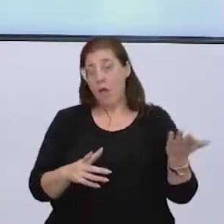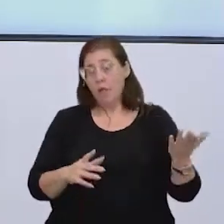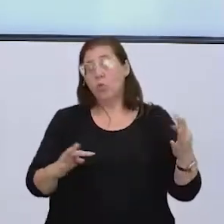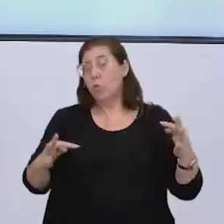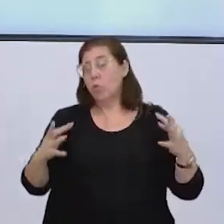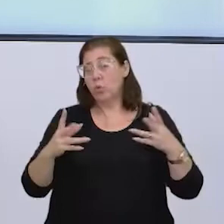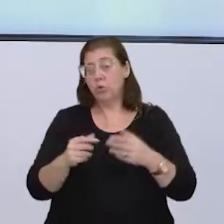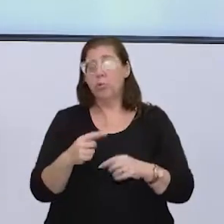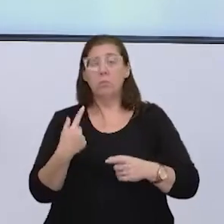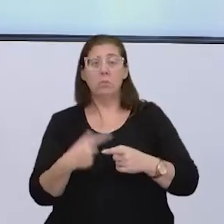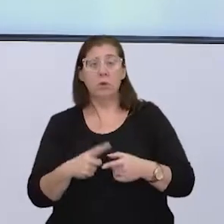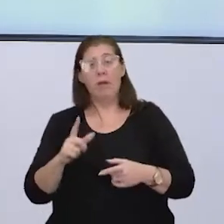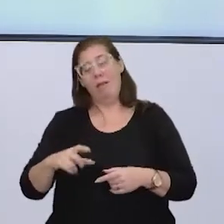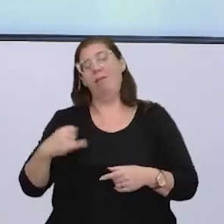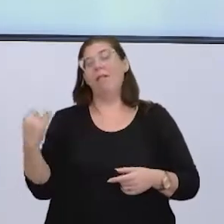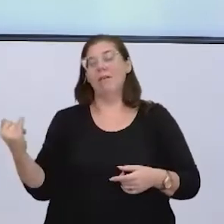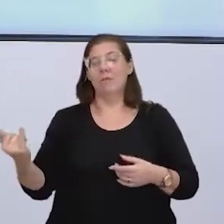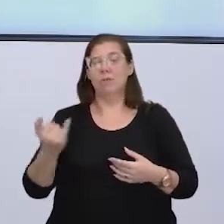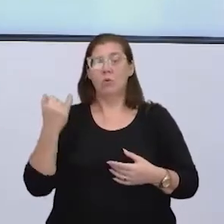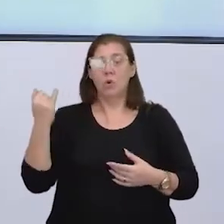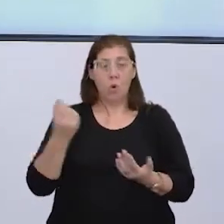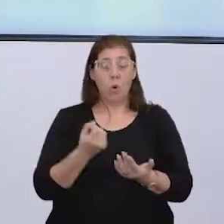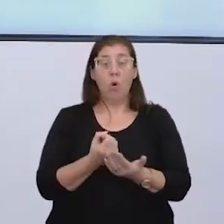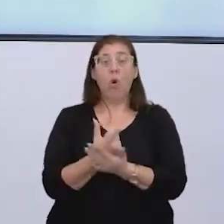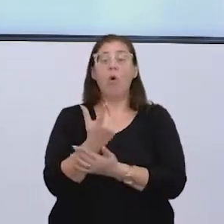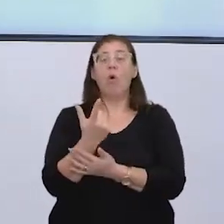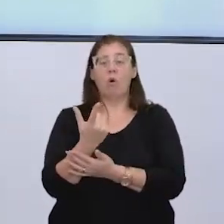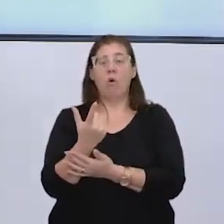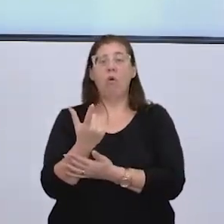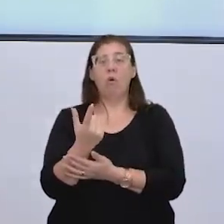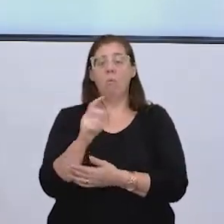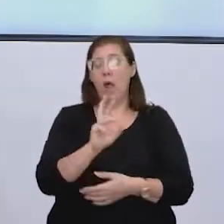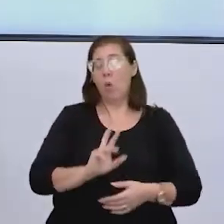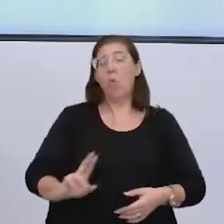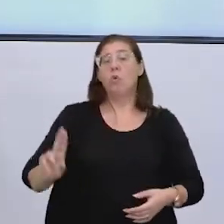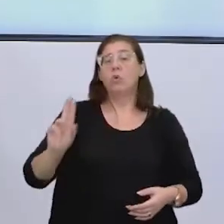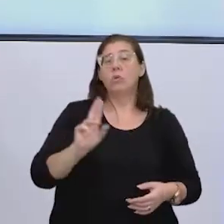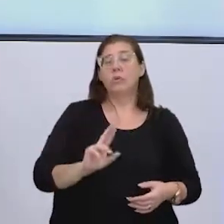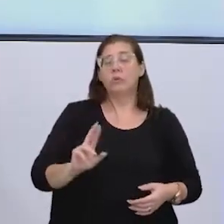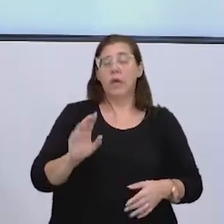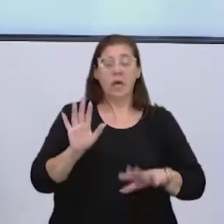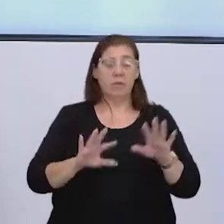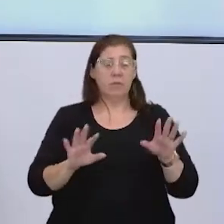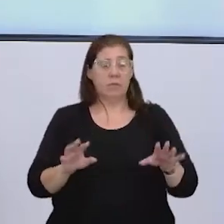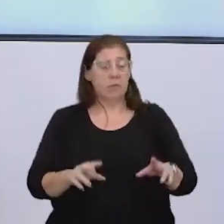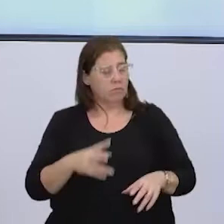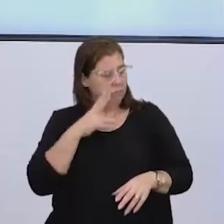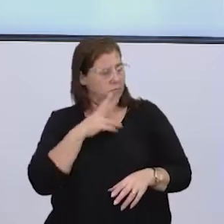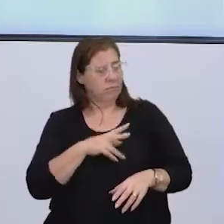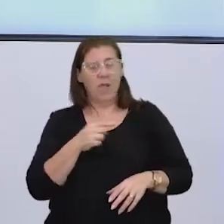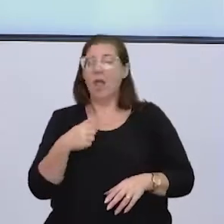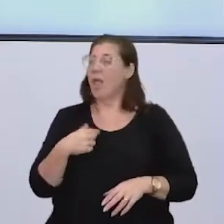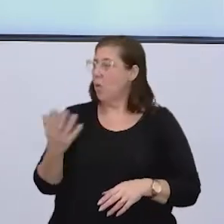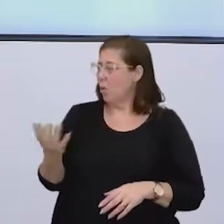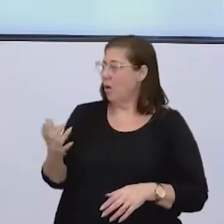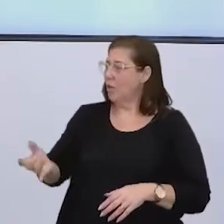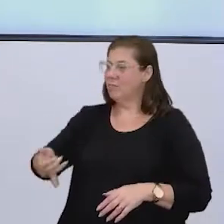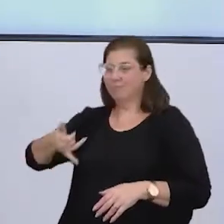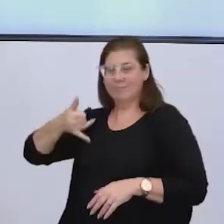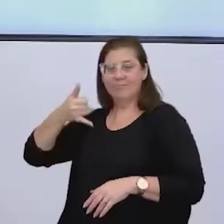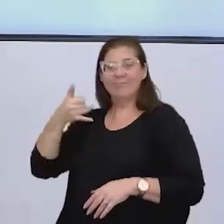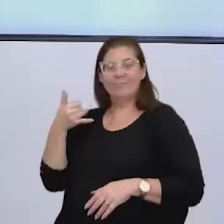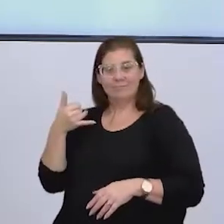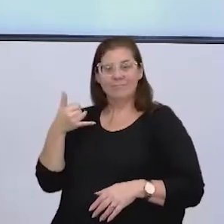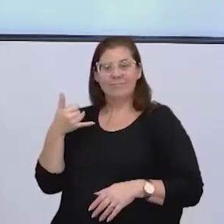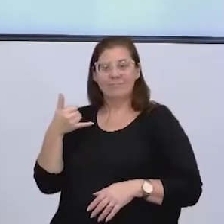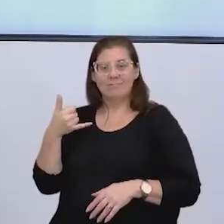né? Porque isso que é importante. O consumo, às vezes a gente olha e acha que é só a questão de eu querer um celular. Mas não é